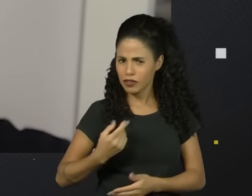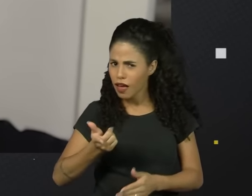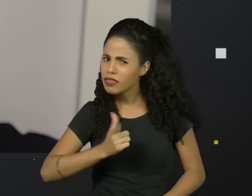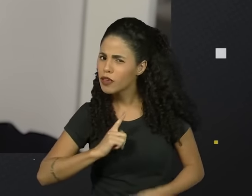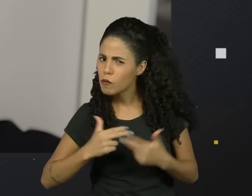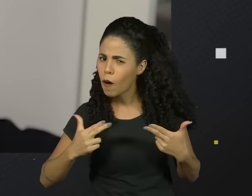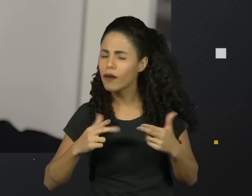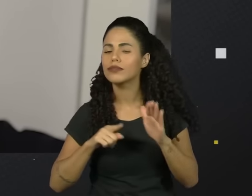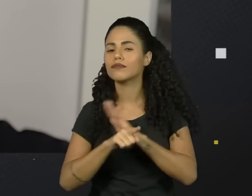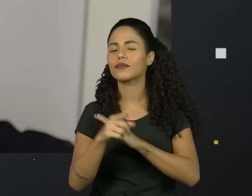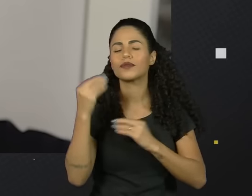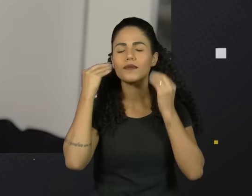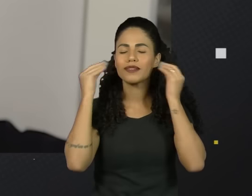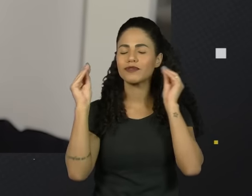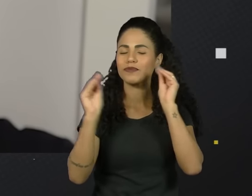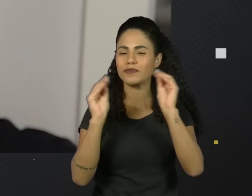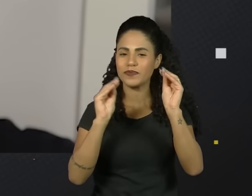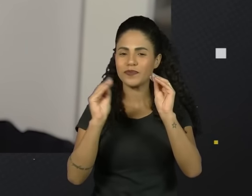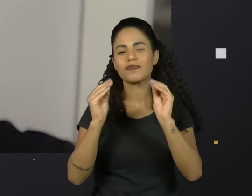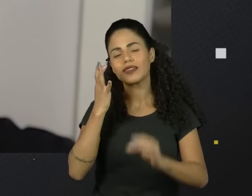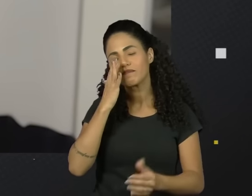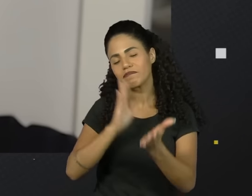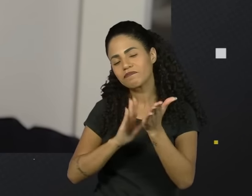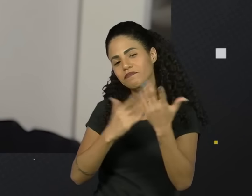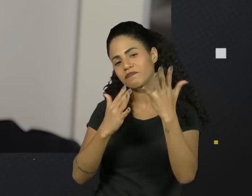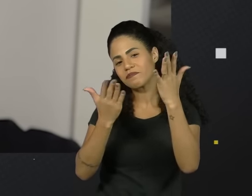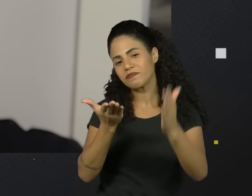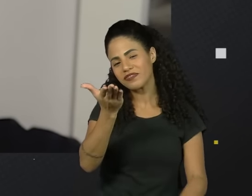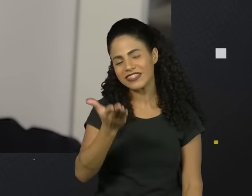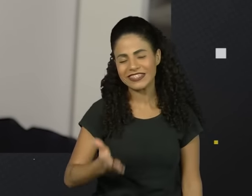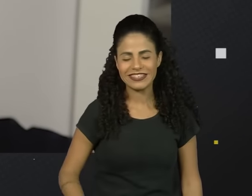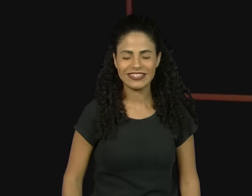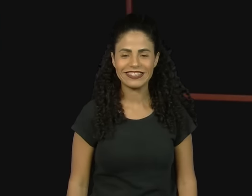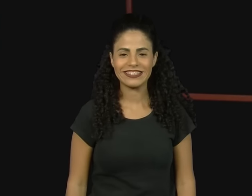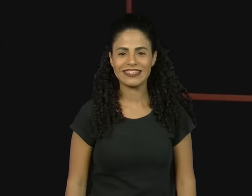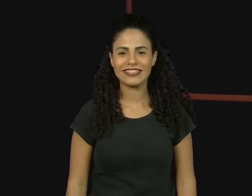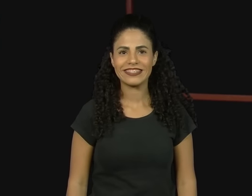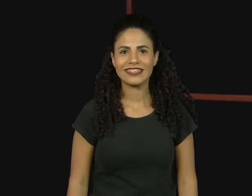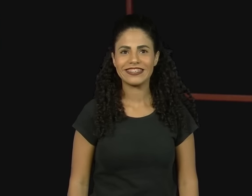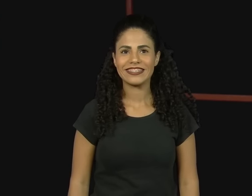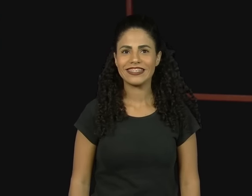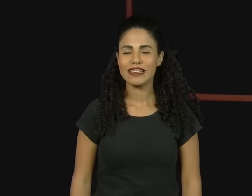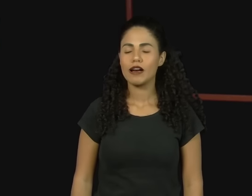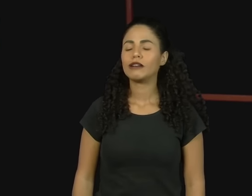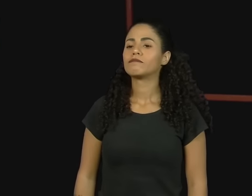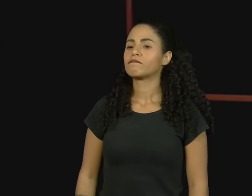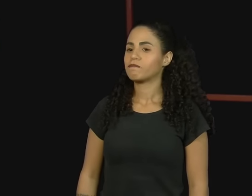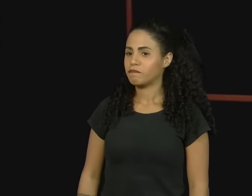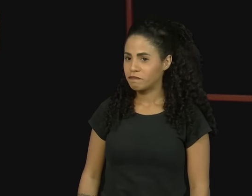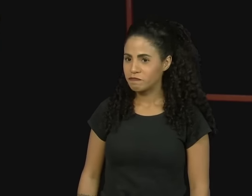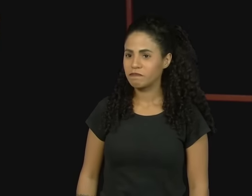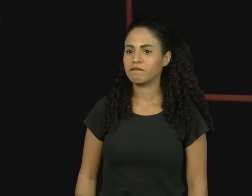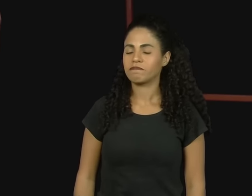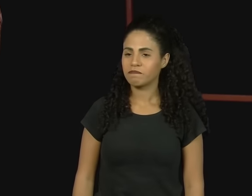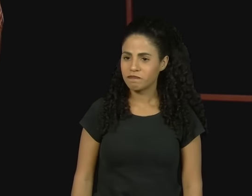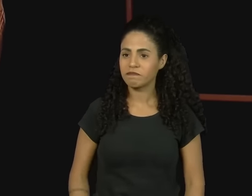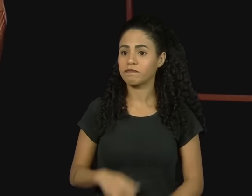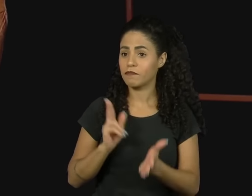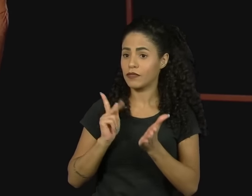Um beijo grande, com todo carinho, admiração, de Londres. E sabe que a Lilian, na